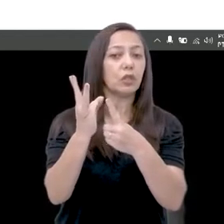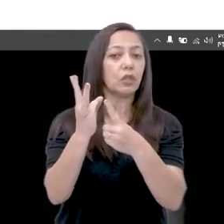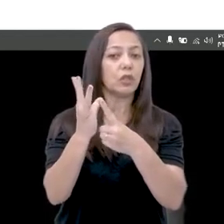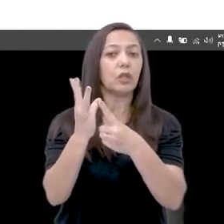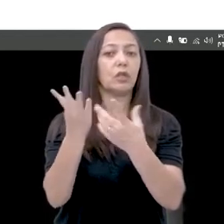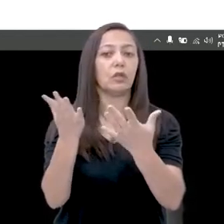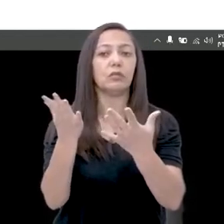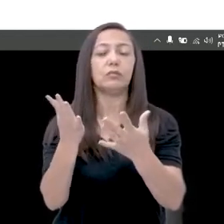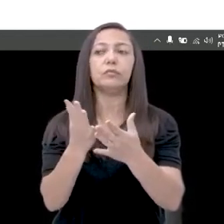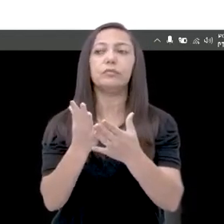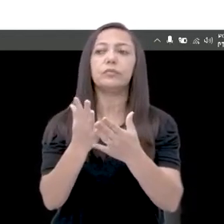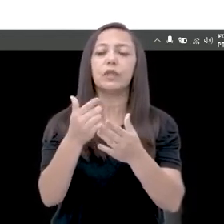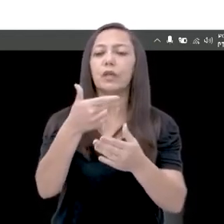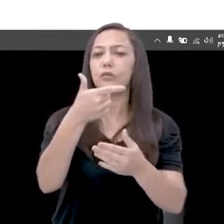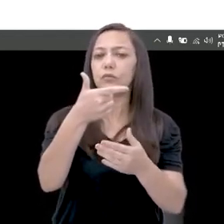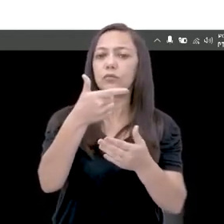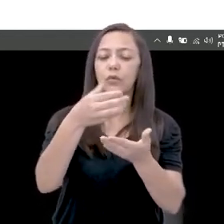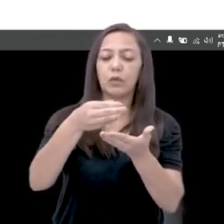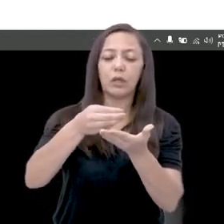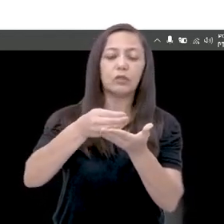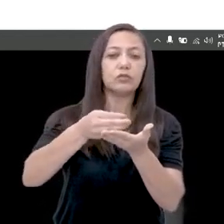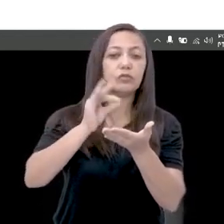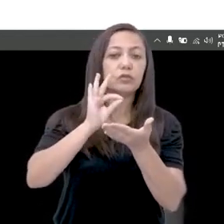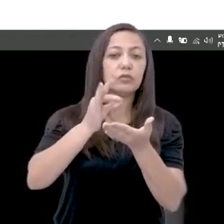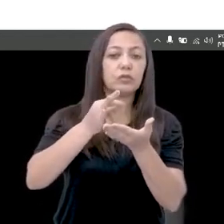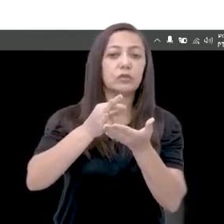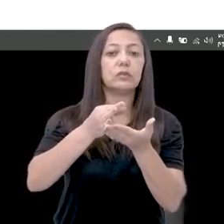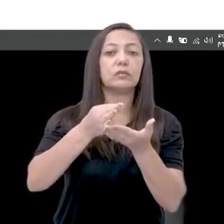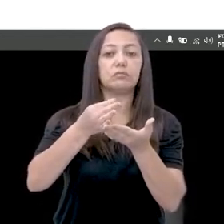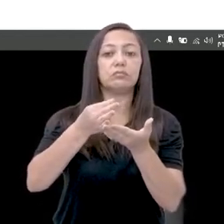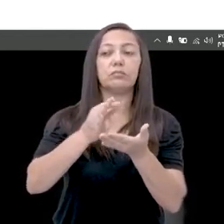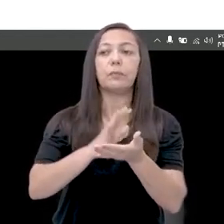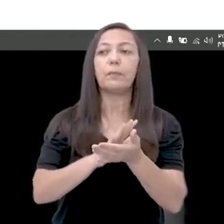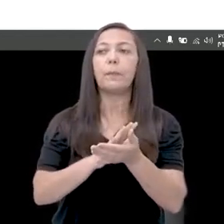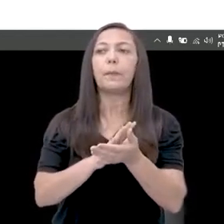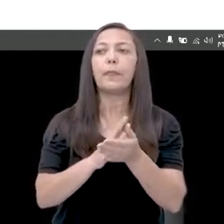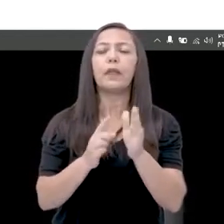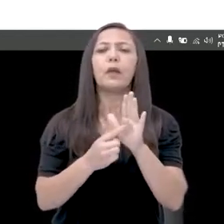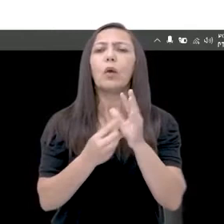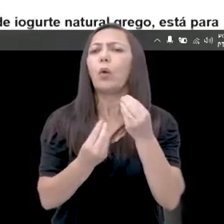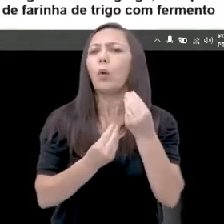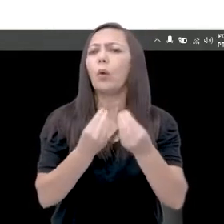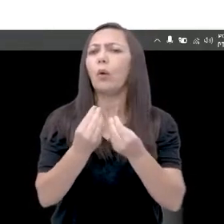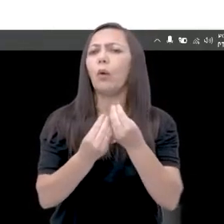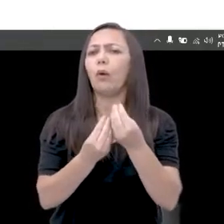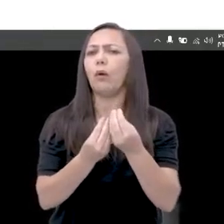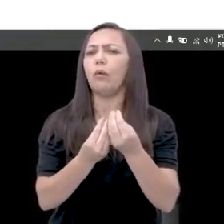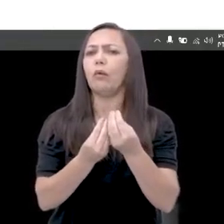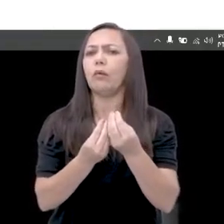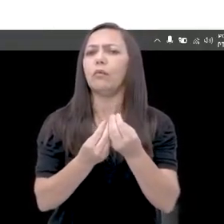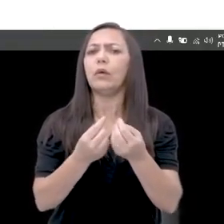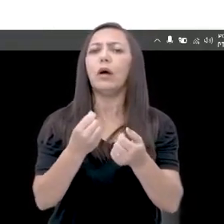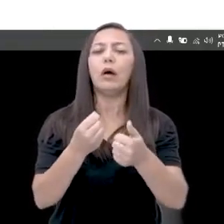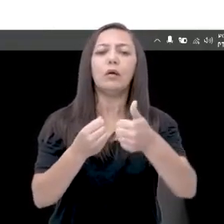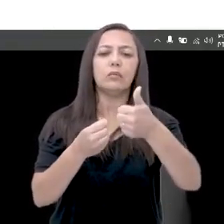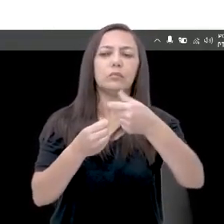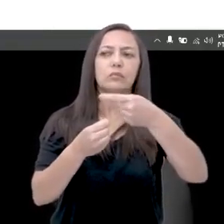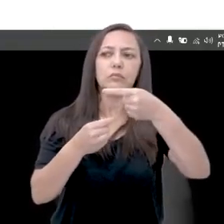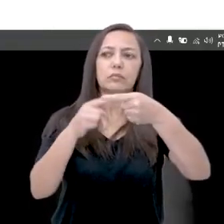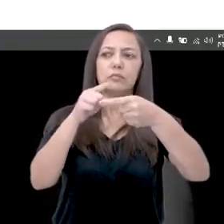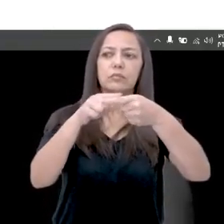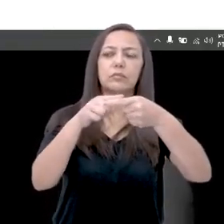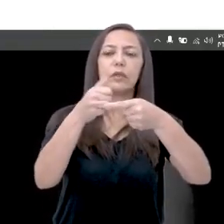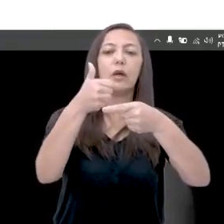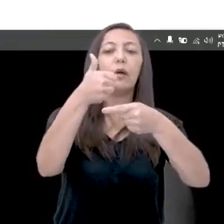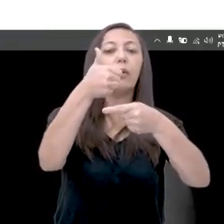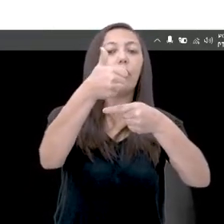2 xícaras. E eu posso efetuar a leitura desta razão da seguinte maneira. Uma xícara